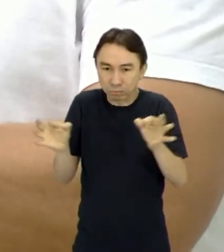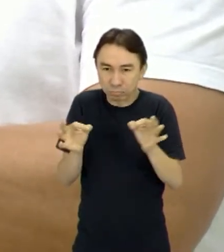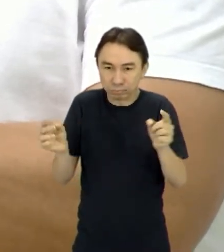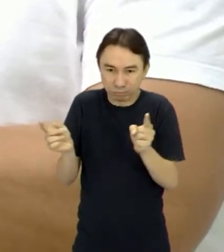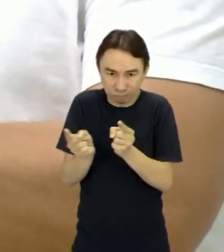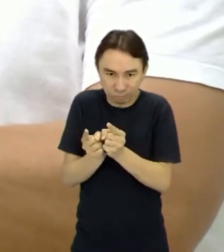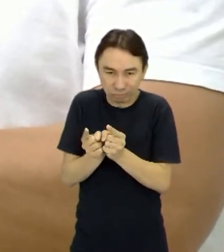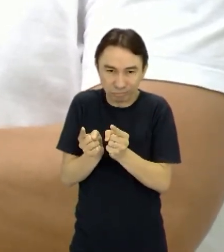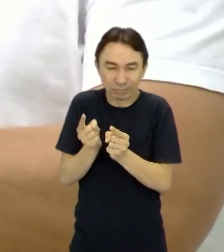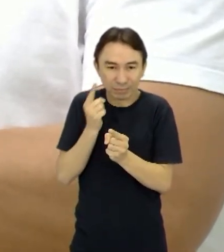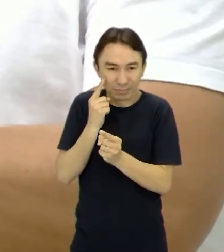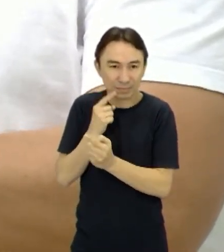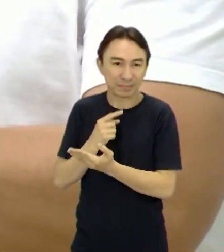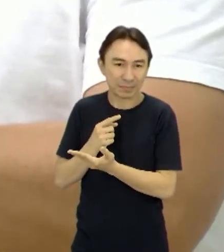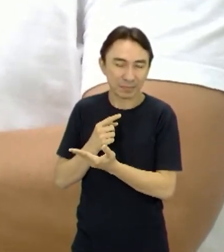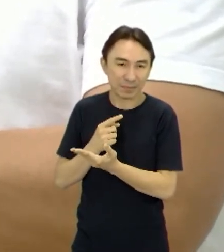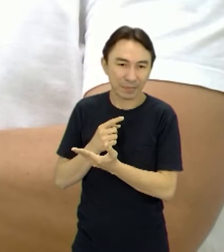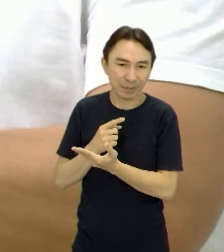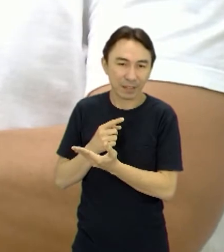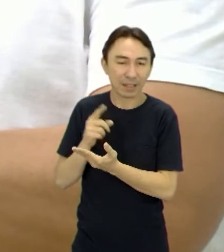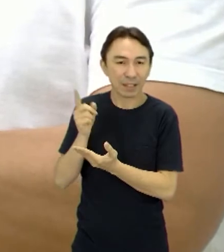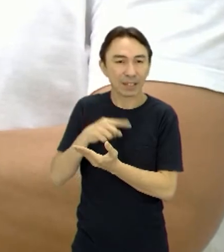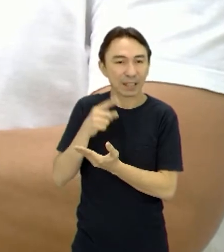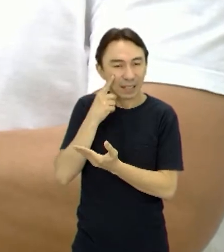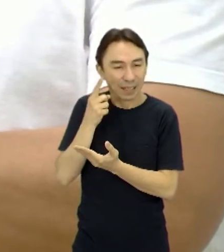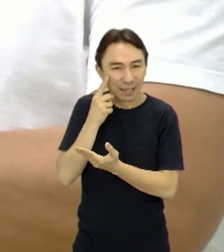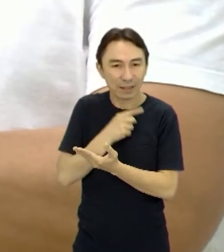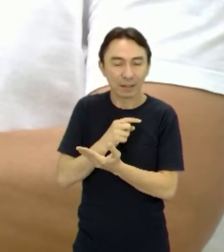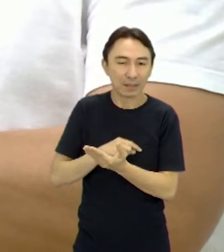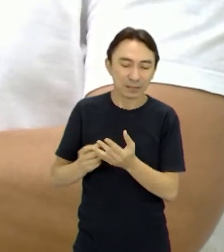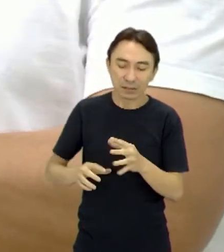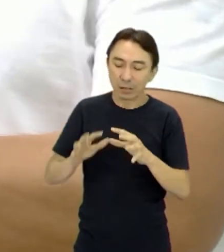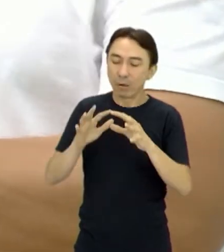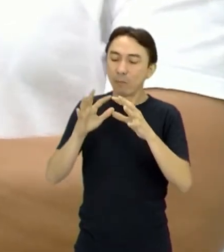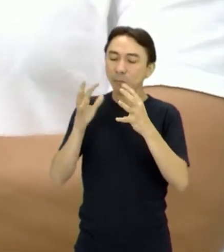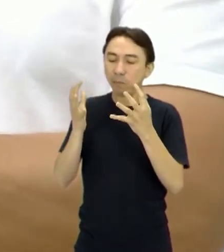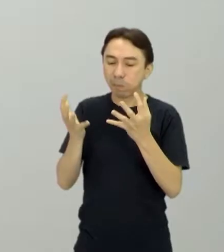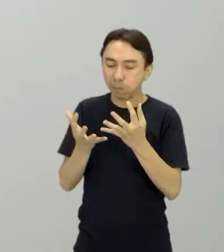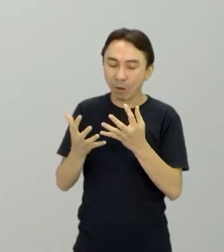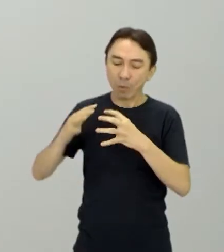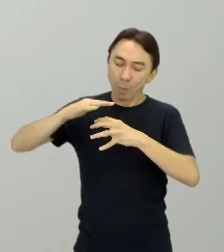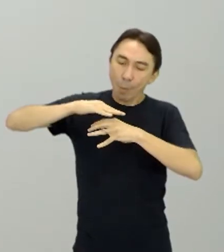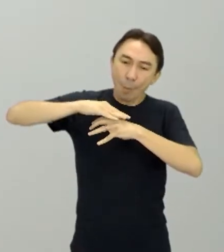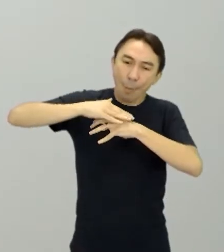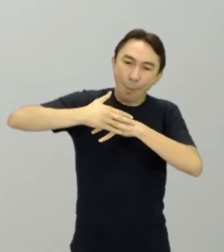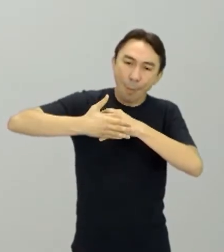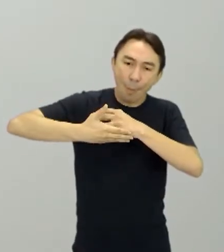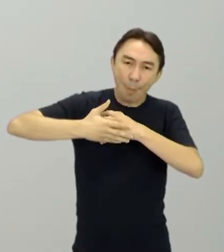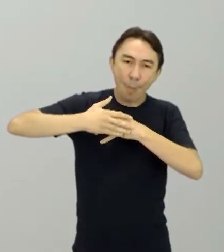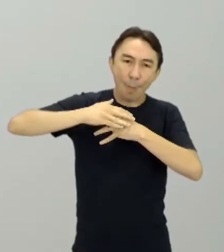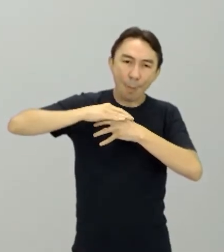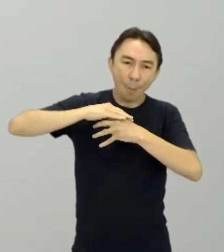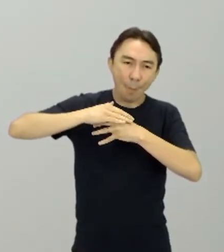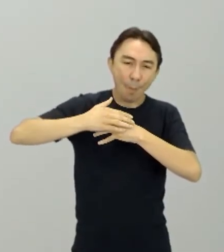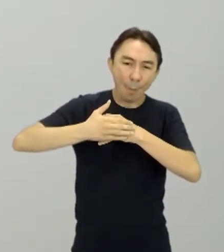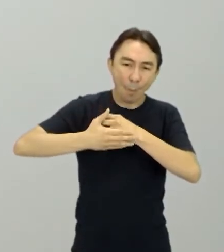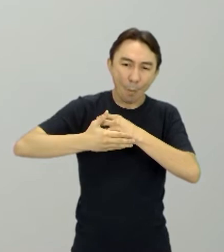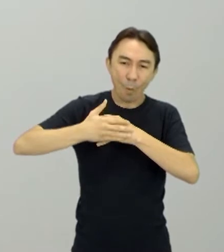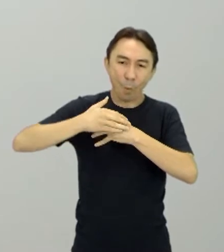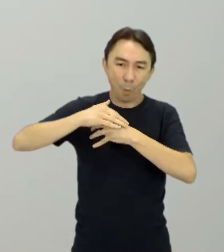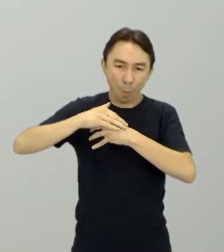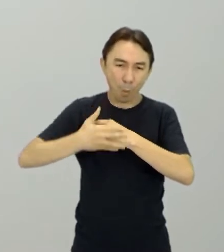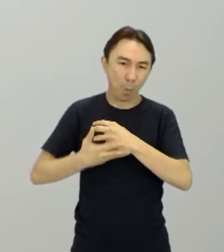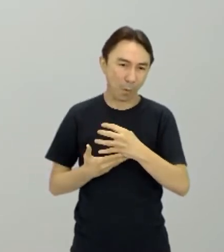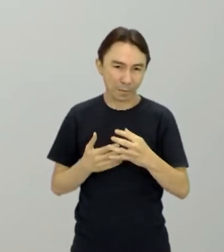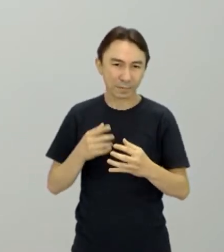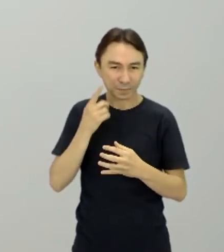Ela seria mais lisa do que essa própria bola de isopor. Tem um aí no estúdio ou não? Não, né? Pode